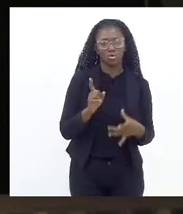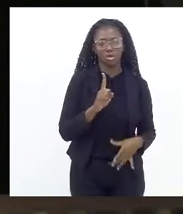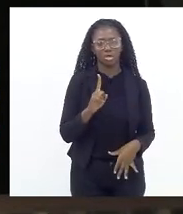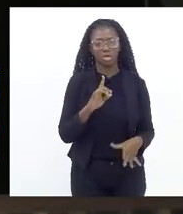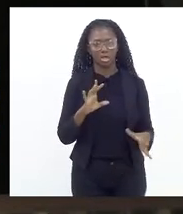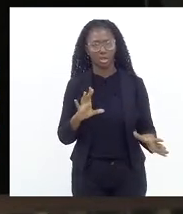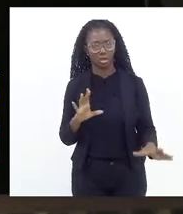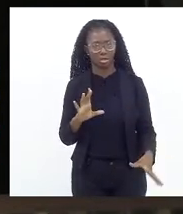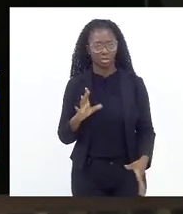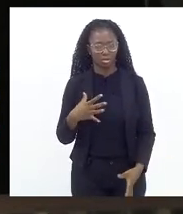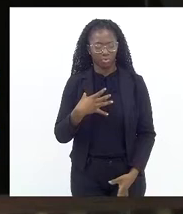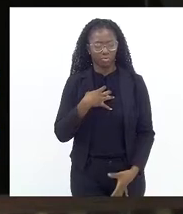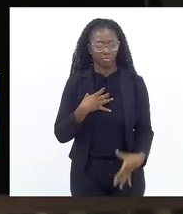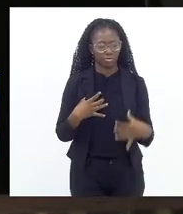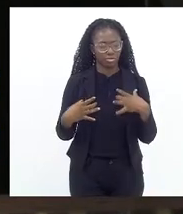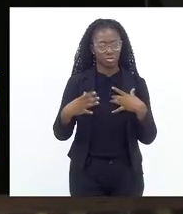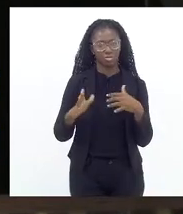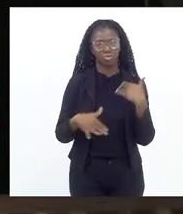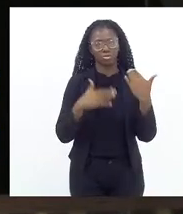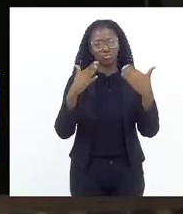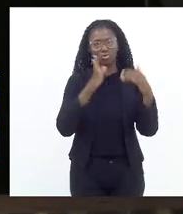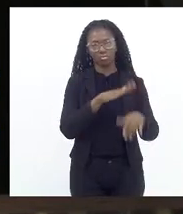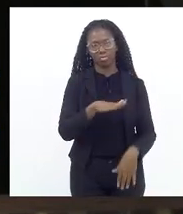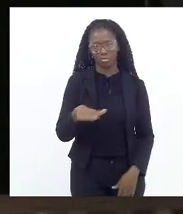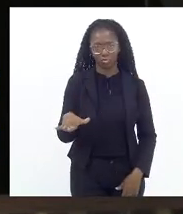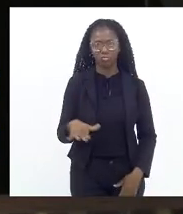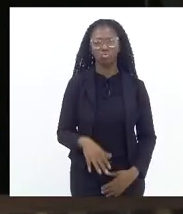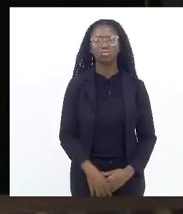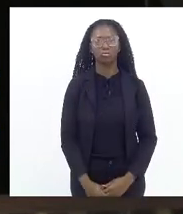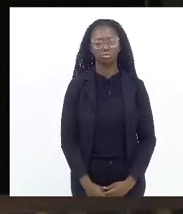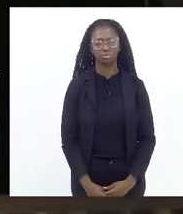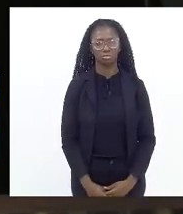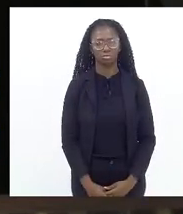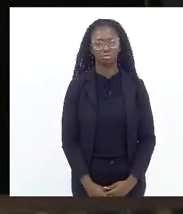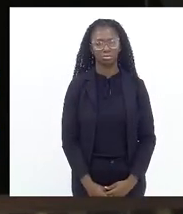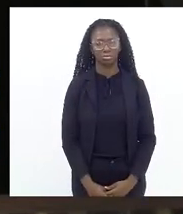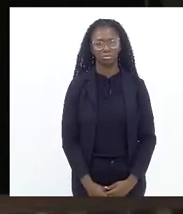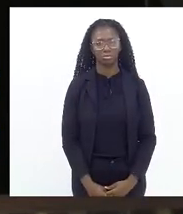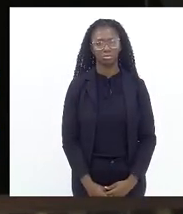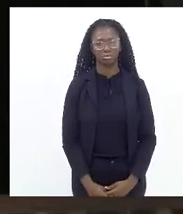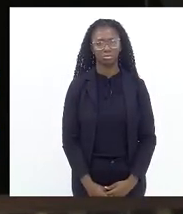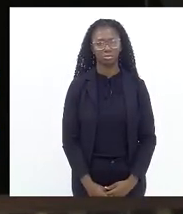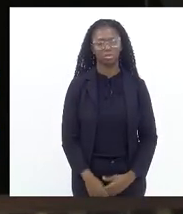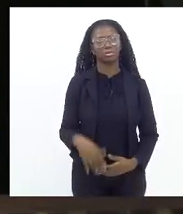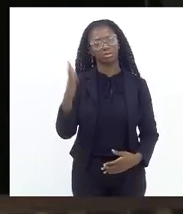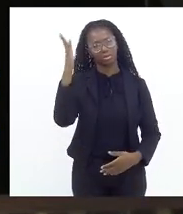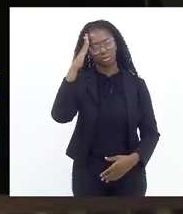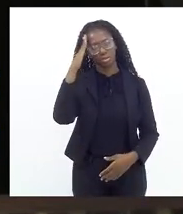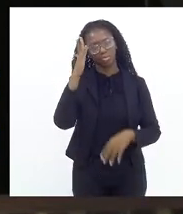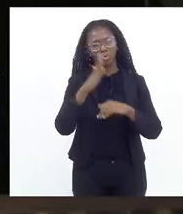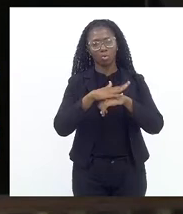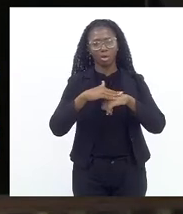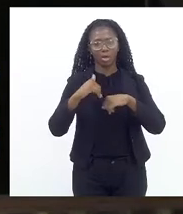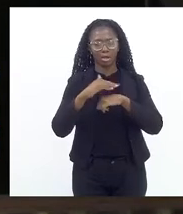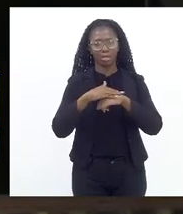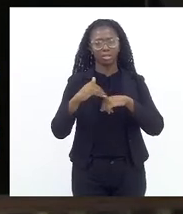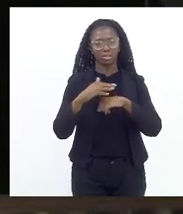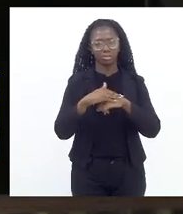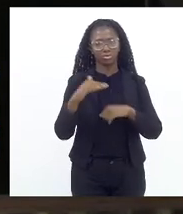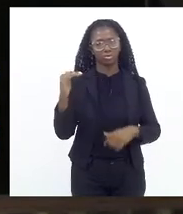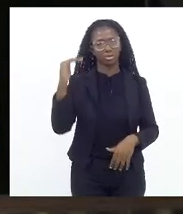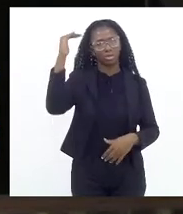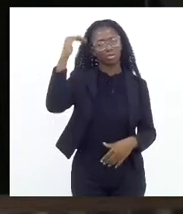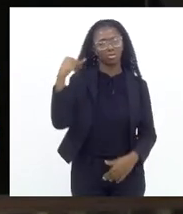afetivas ao desenvolvimento infantil. Apesar de reconhecer que o carinho dos adultos é importante